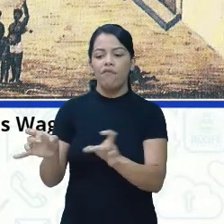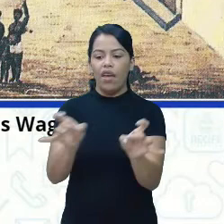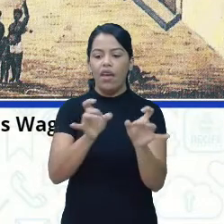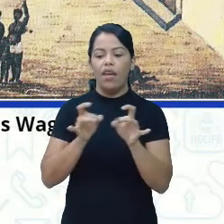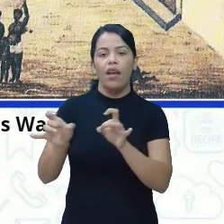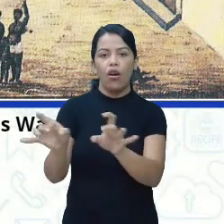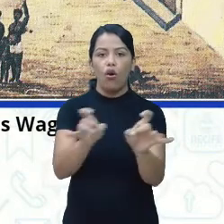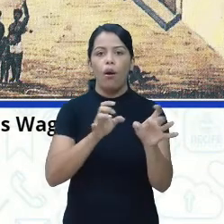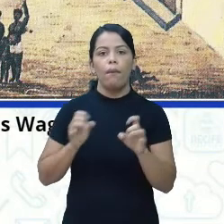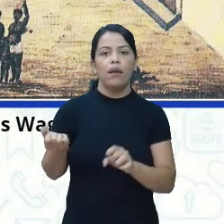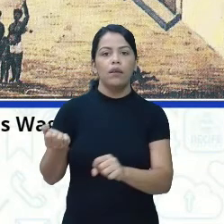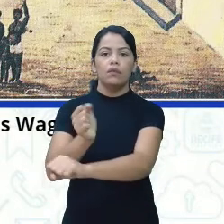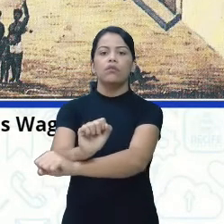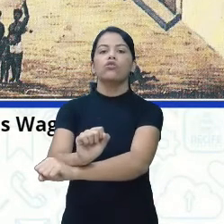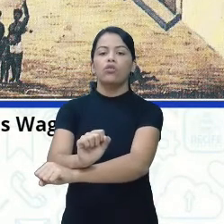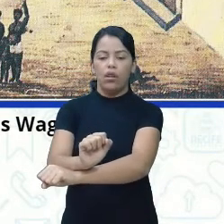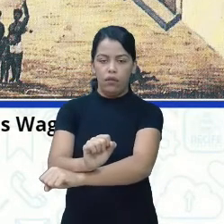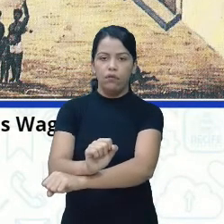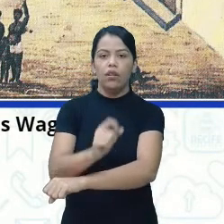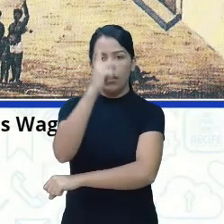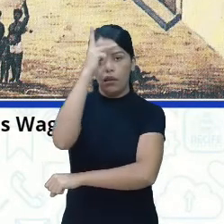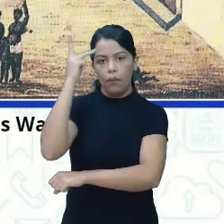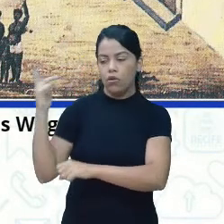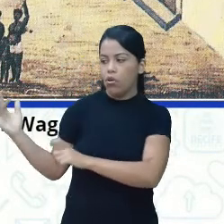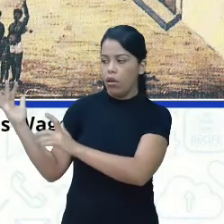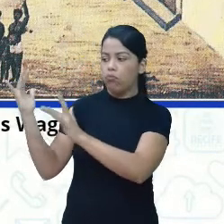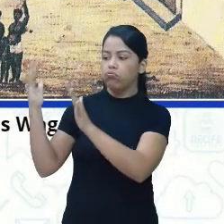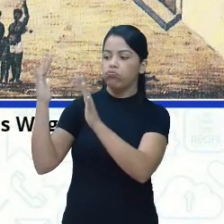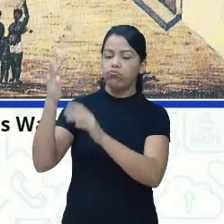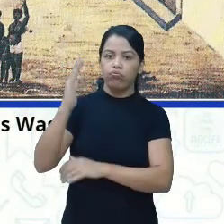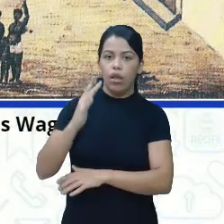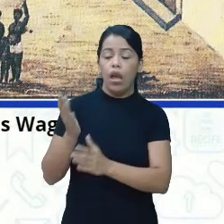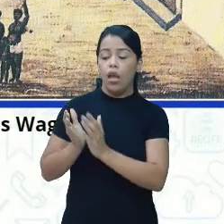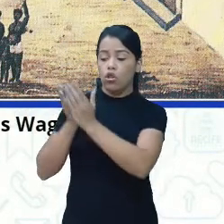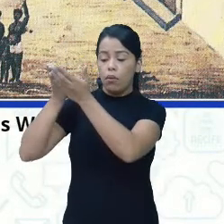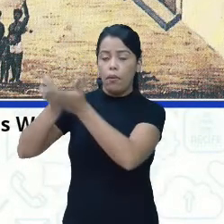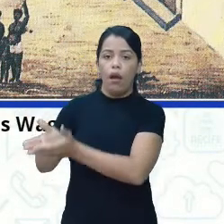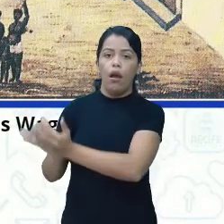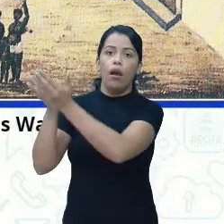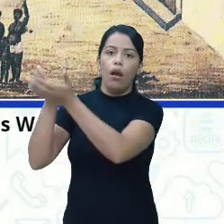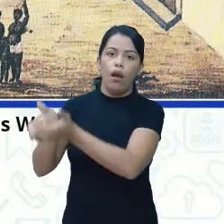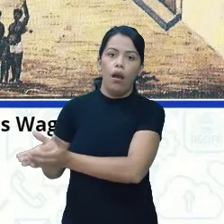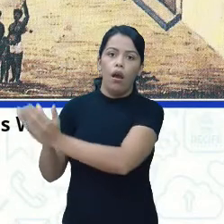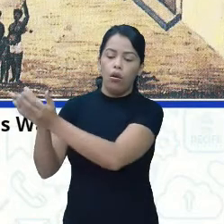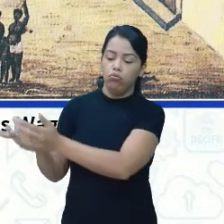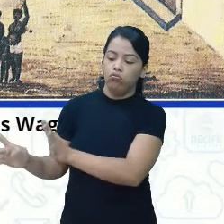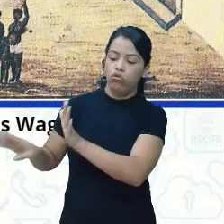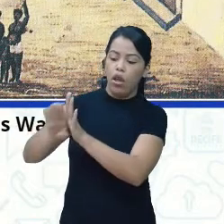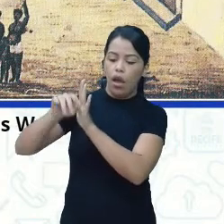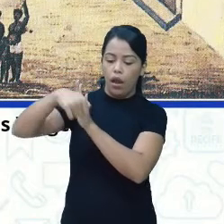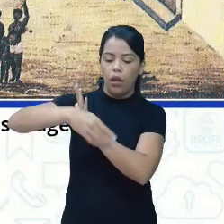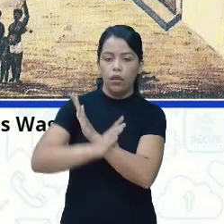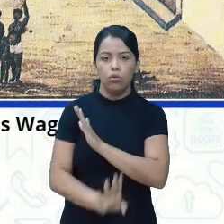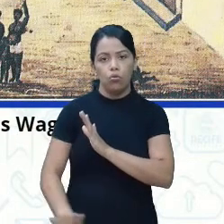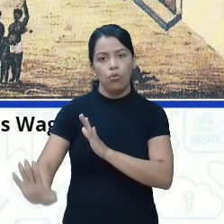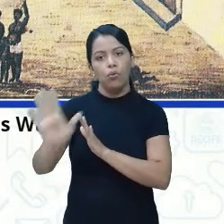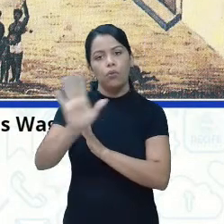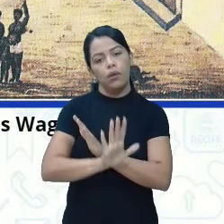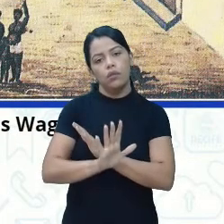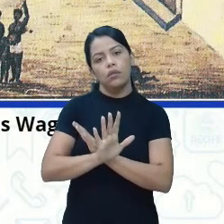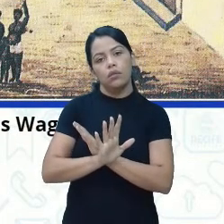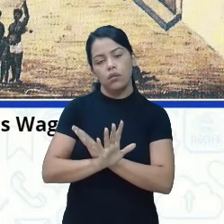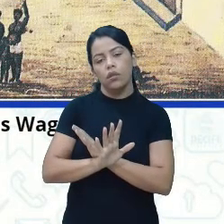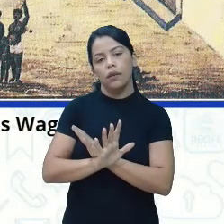trazidas já através do tráfico atlântico para o Brasil, né, no caso para o Recife, e aí esse, no caso, né, o Brasil